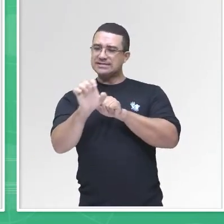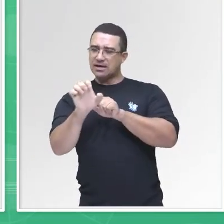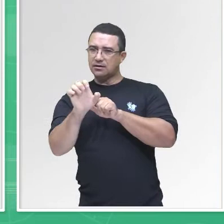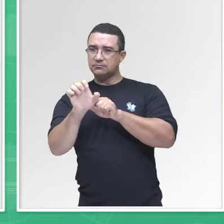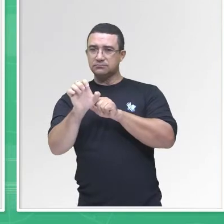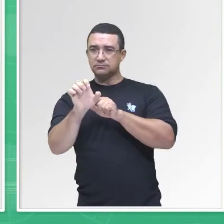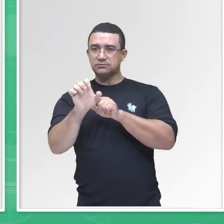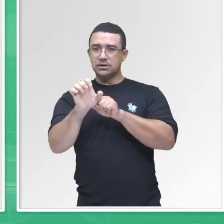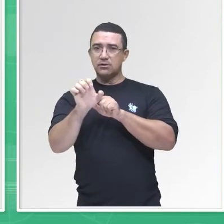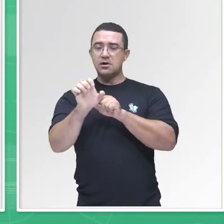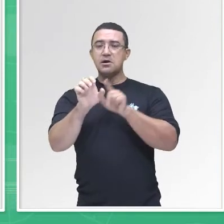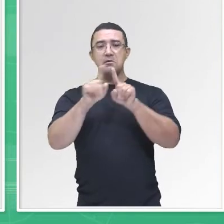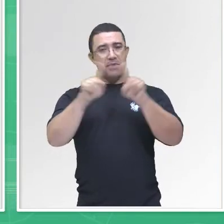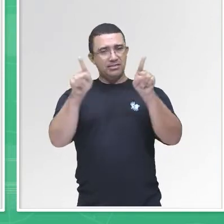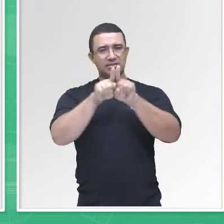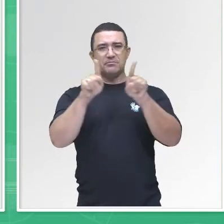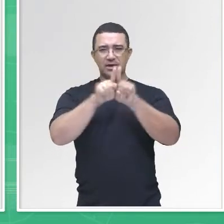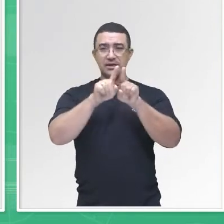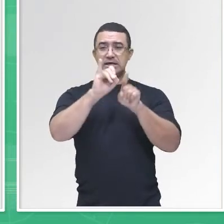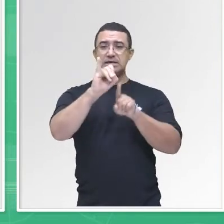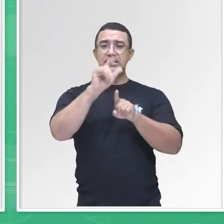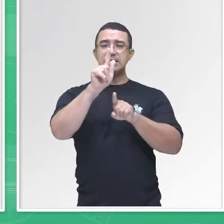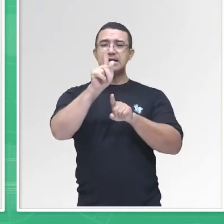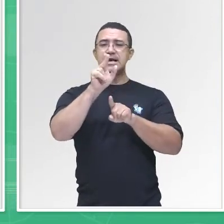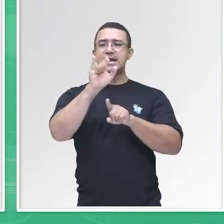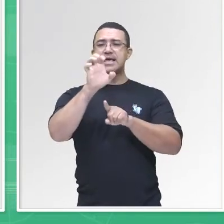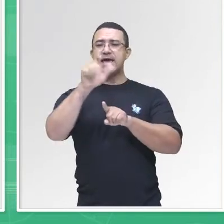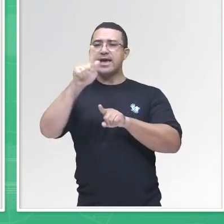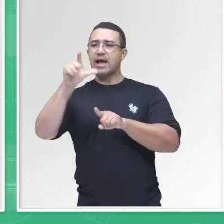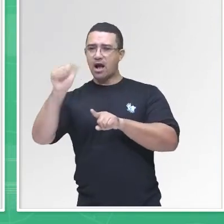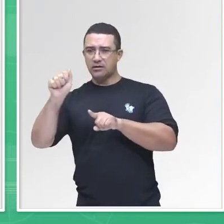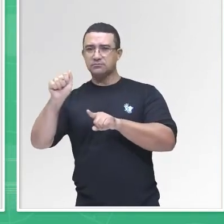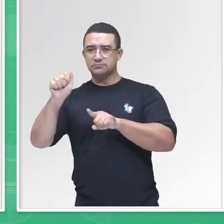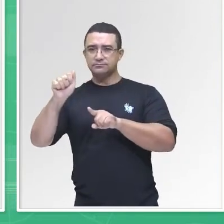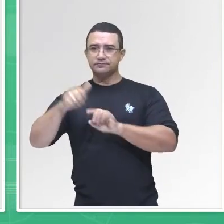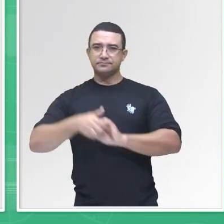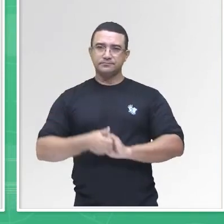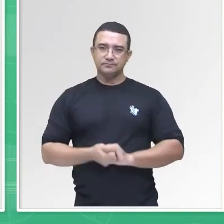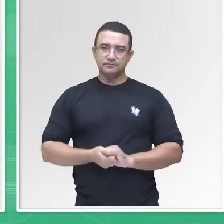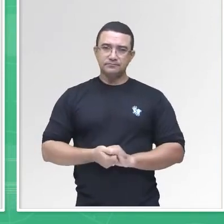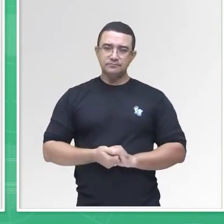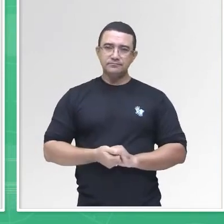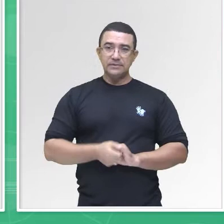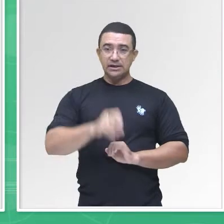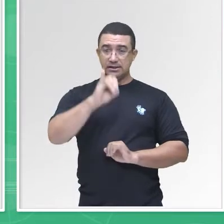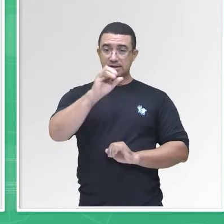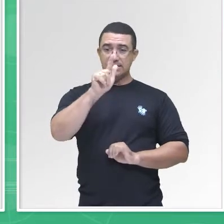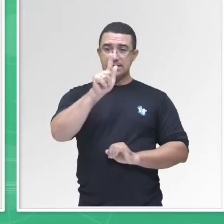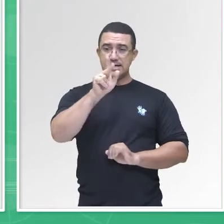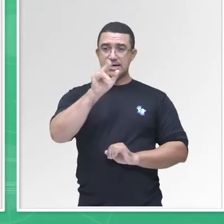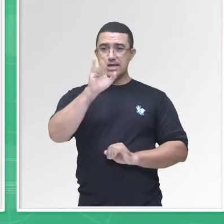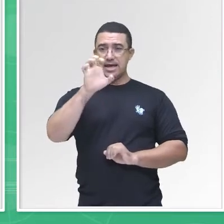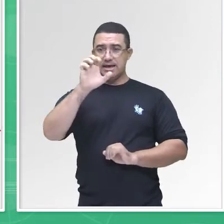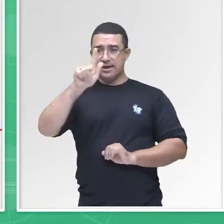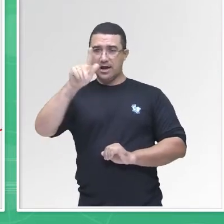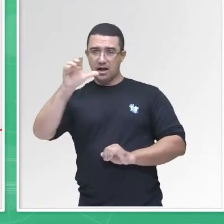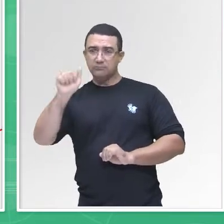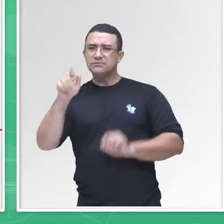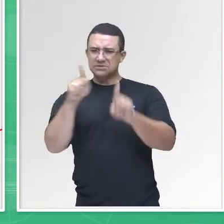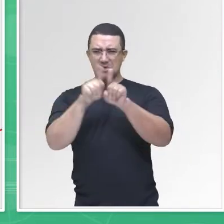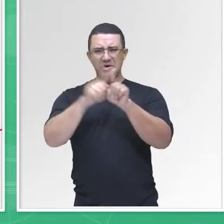é muito conhecida e essa tradição não se perdeu. Também se diz I, Y,